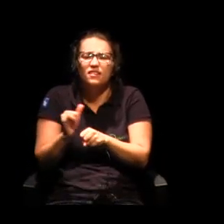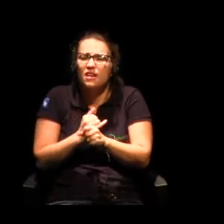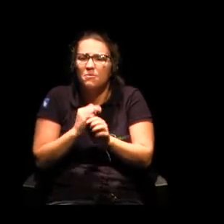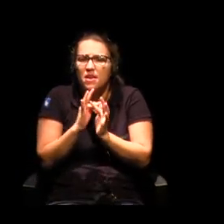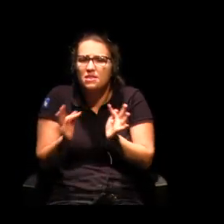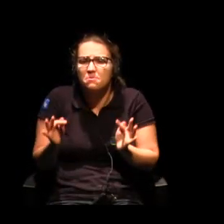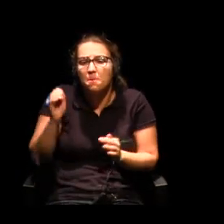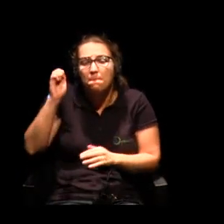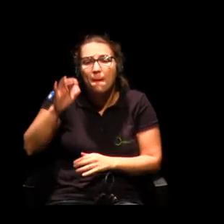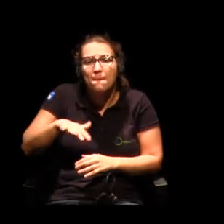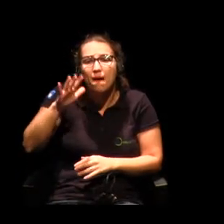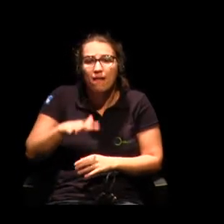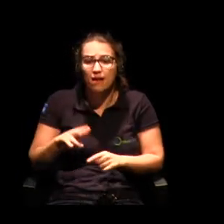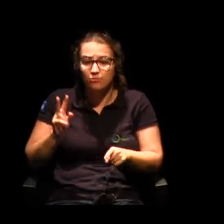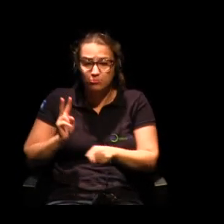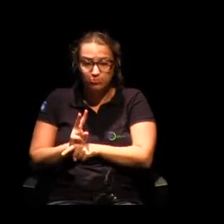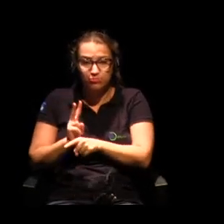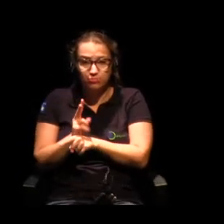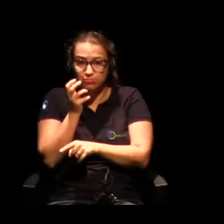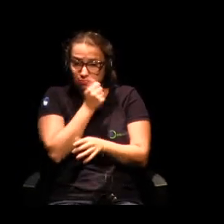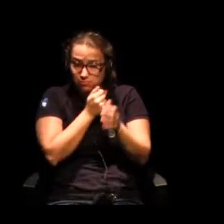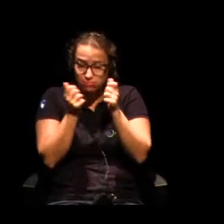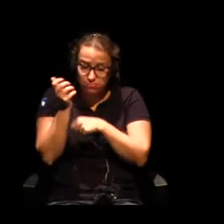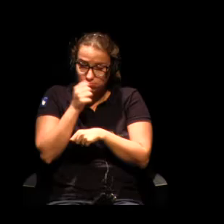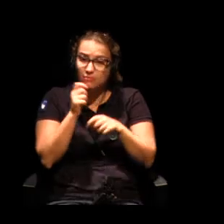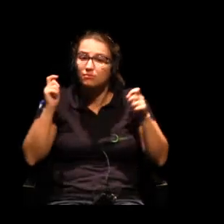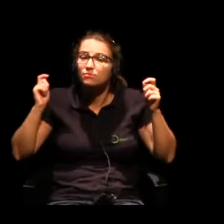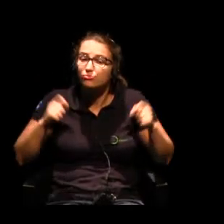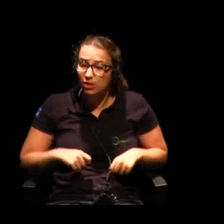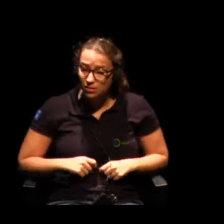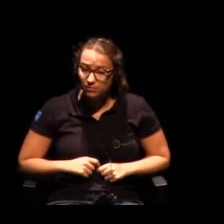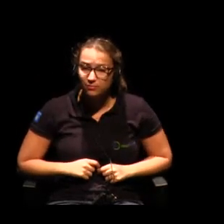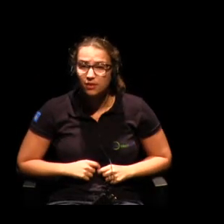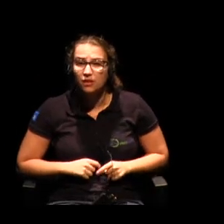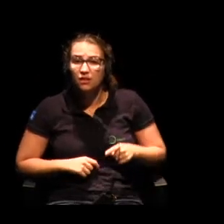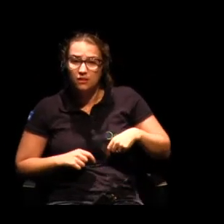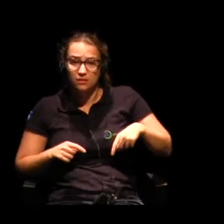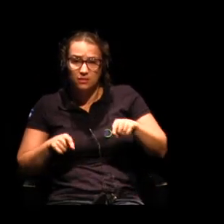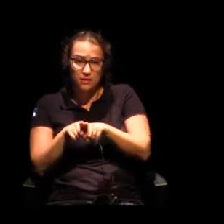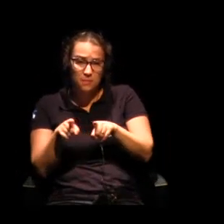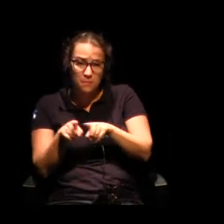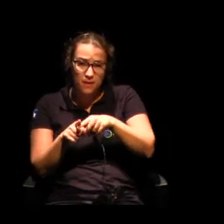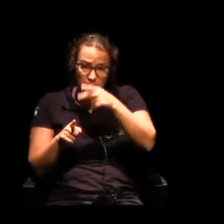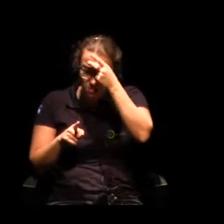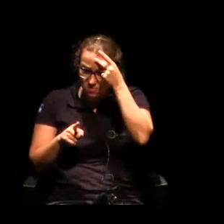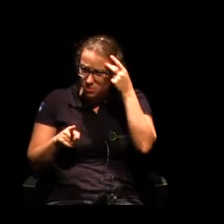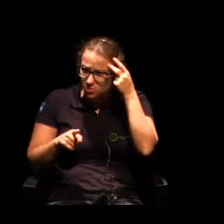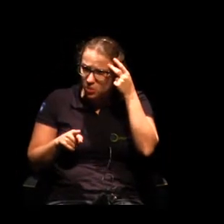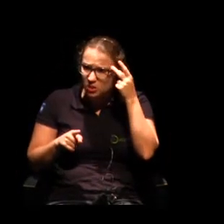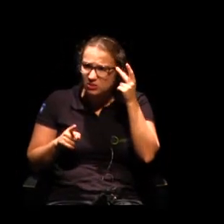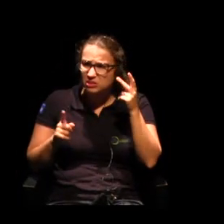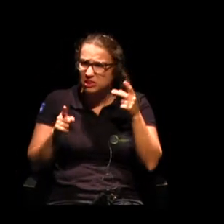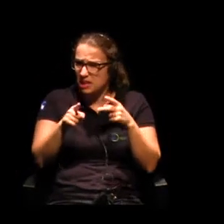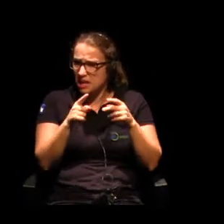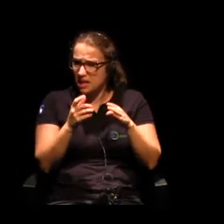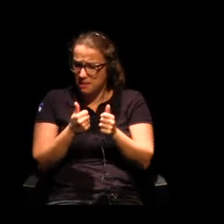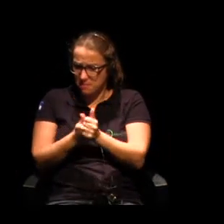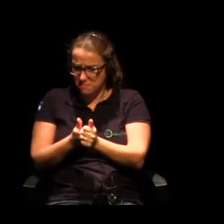baratas, a reconstrução dessas margens. E também pensamos como as pessoas